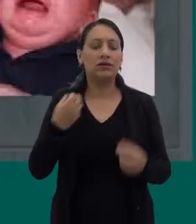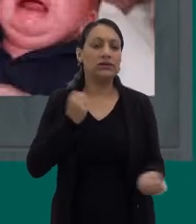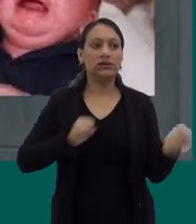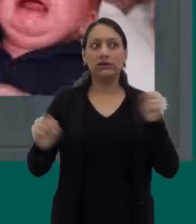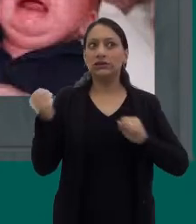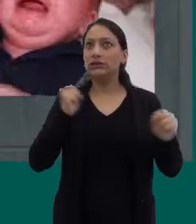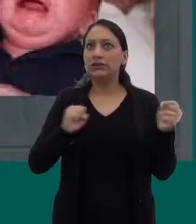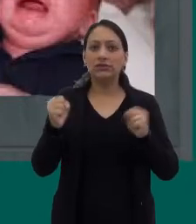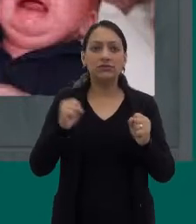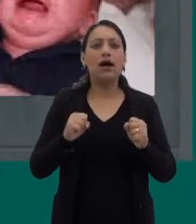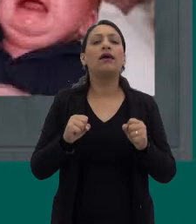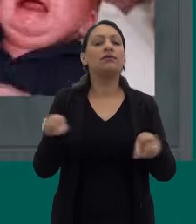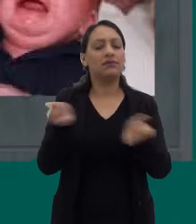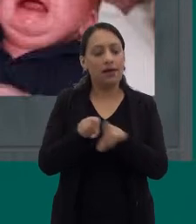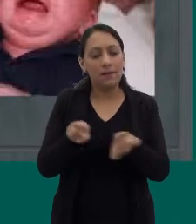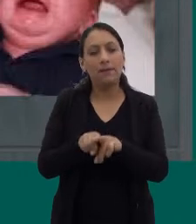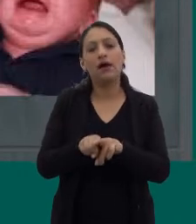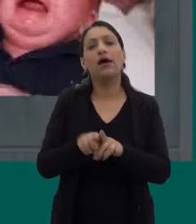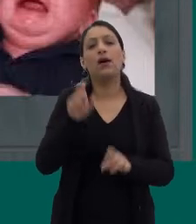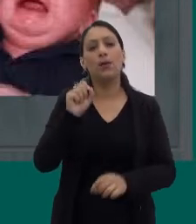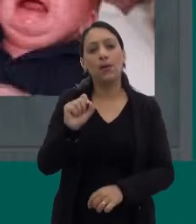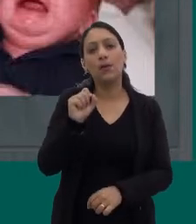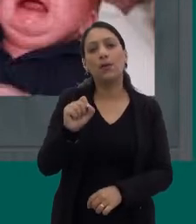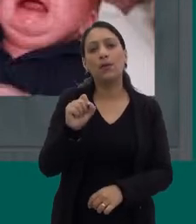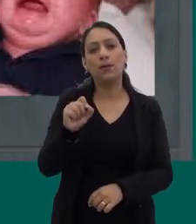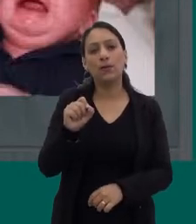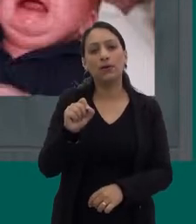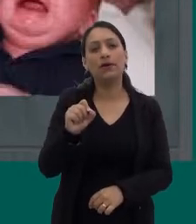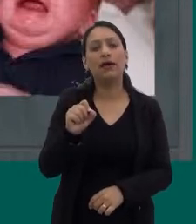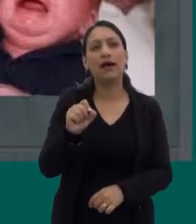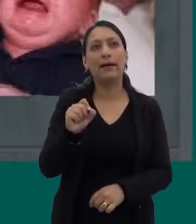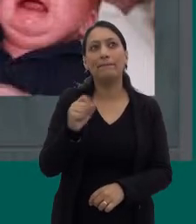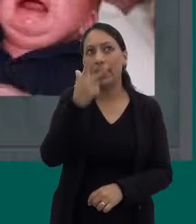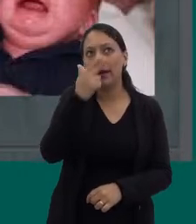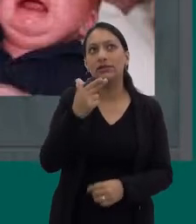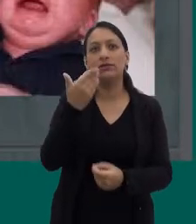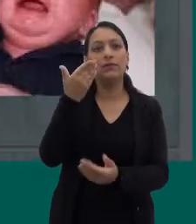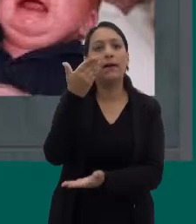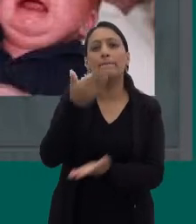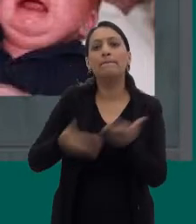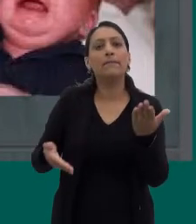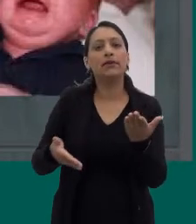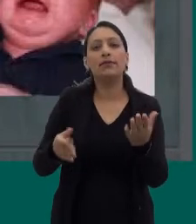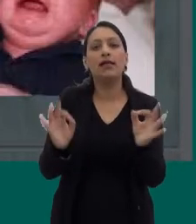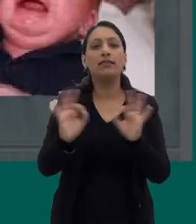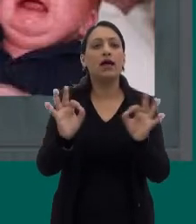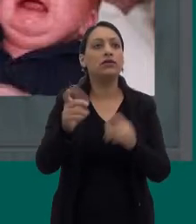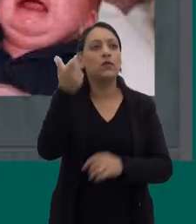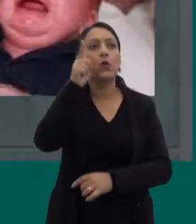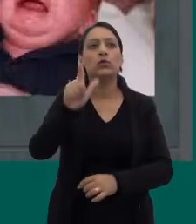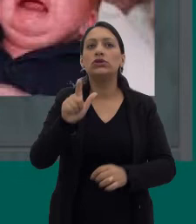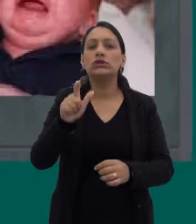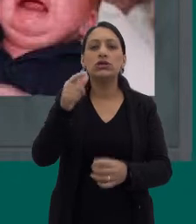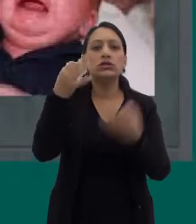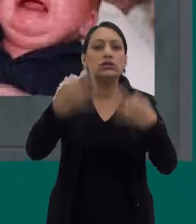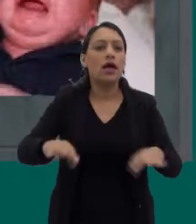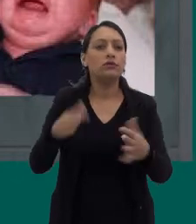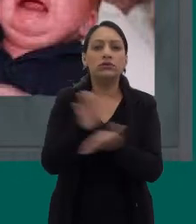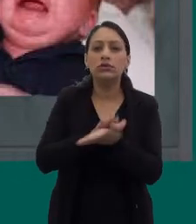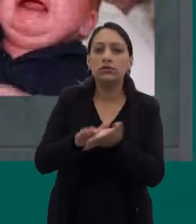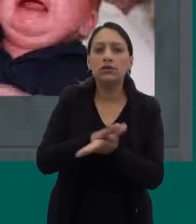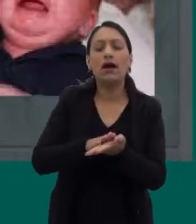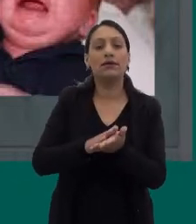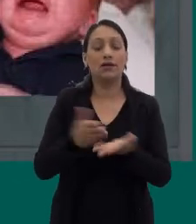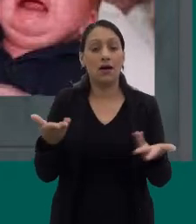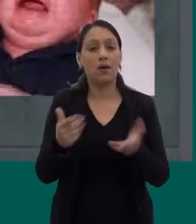ligado também a essa experiência de vou morrer, tudo vai se perder, nada vai dar certo. né? E eu trago esse